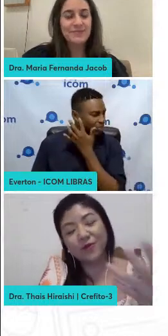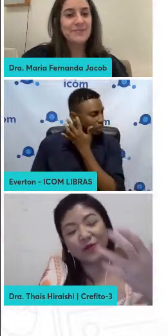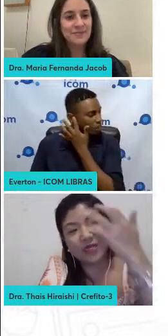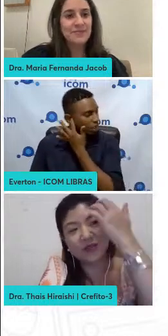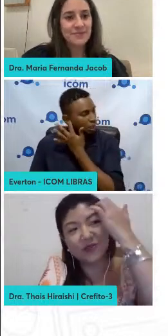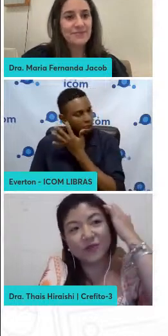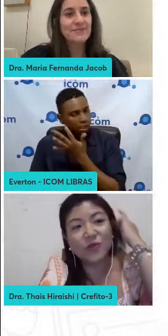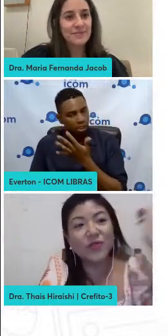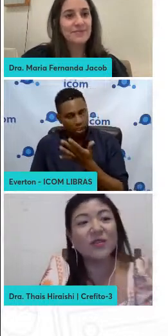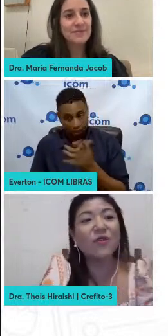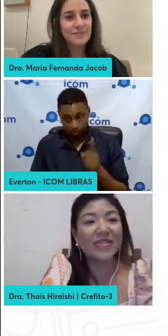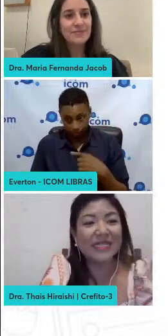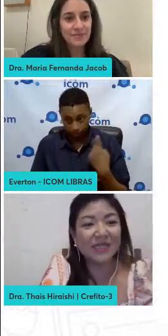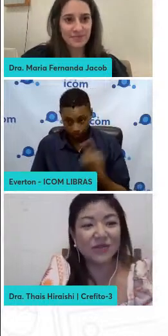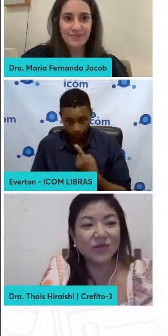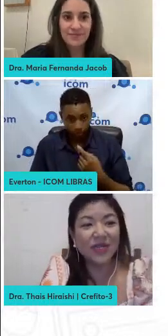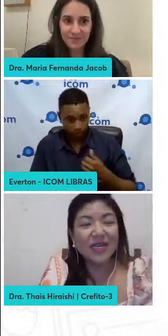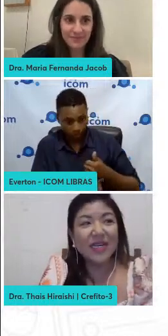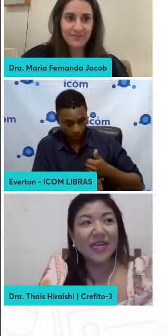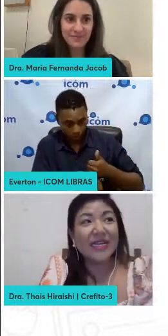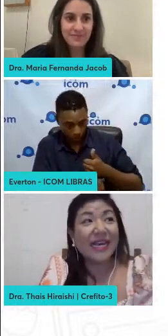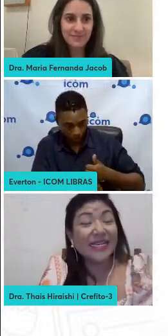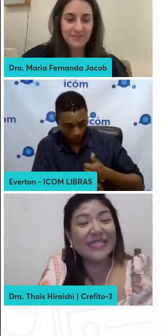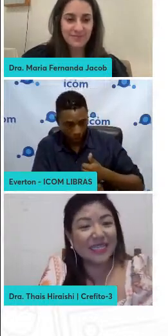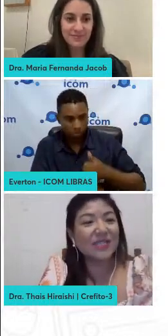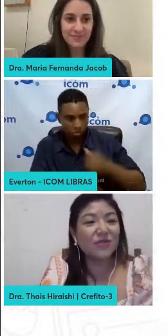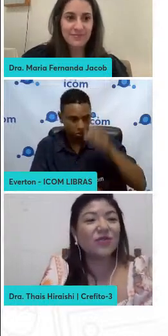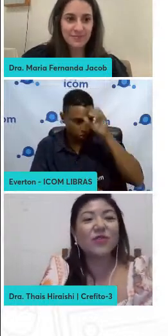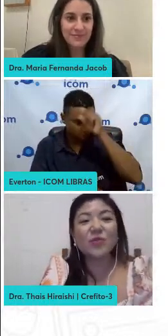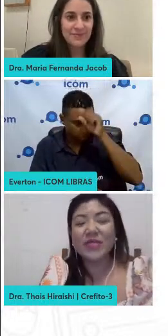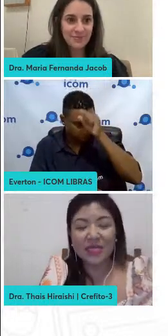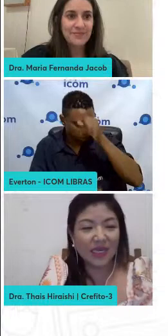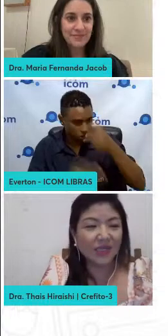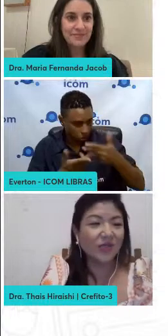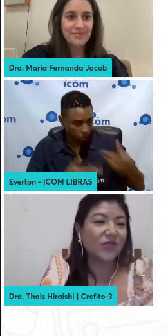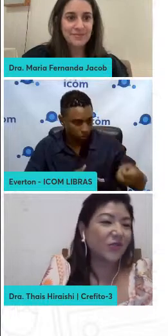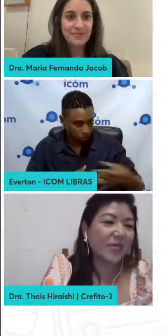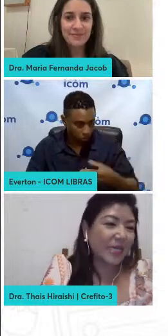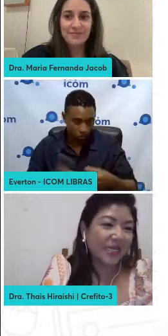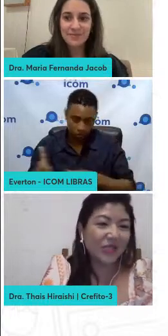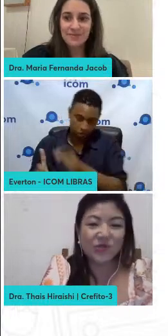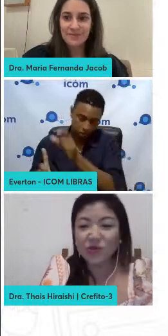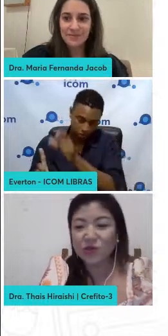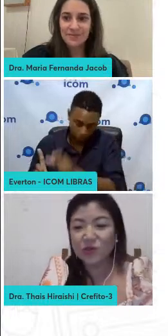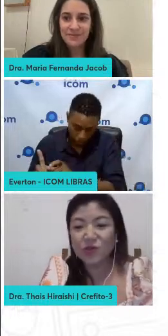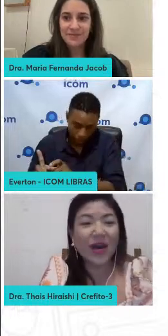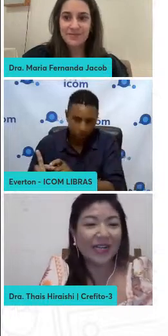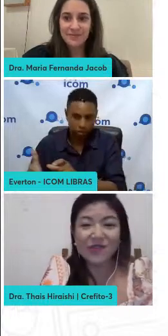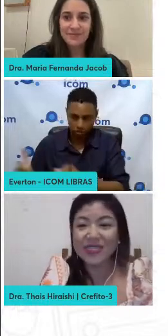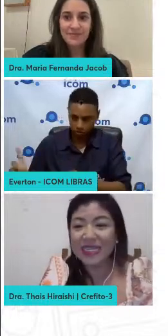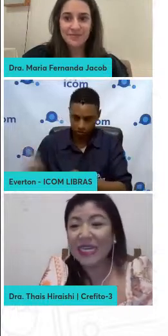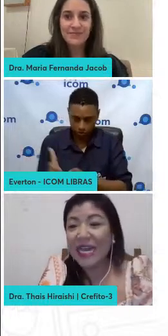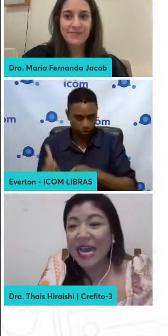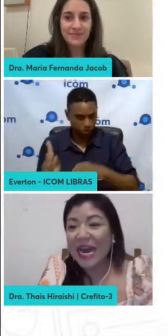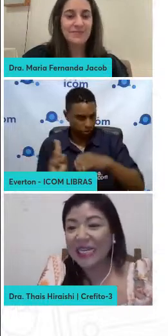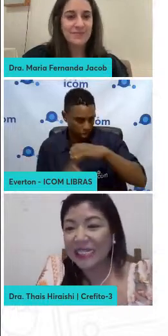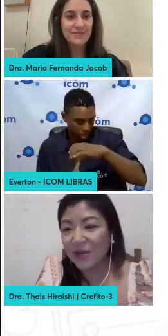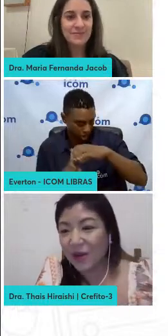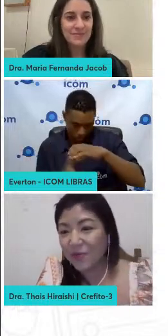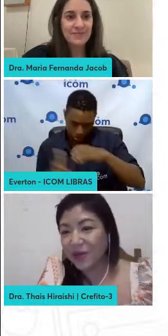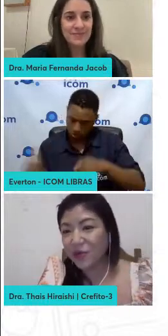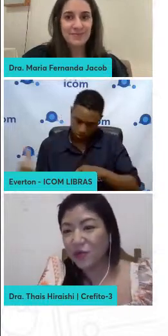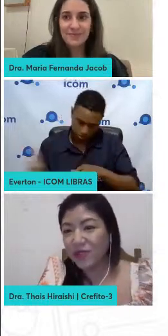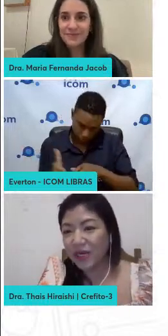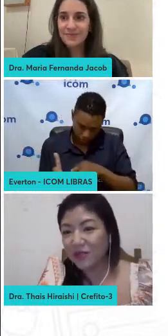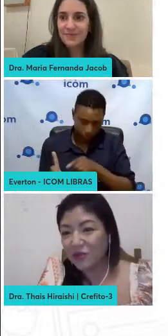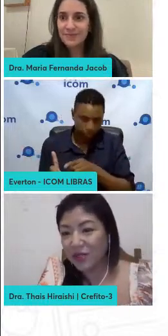enquanto profissionais, nós vamos nos atualizando, quem ganha são os nossos pacientes, os nossos clientes, os nossos usuários, né? Aqui tem